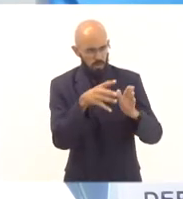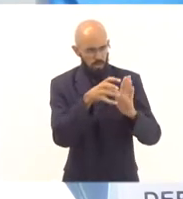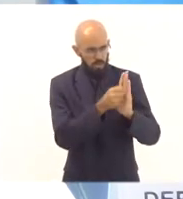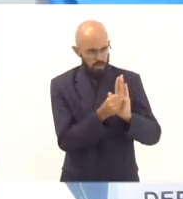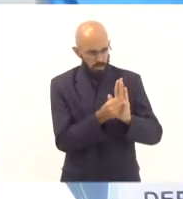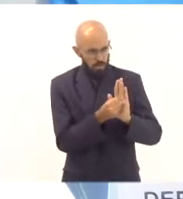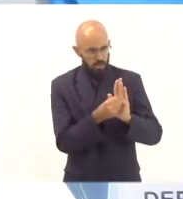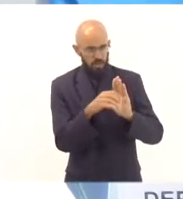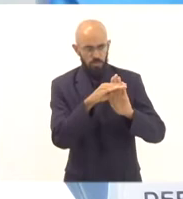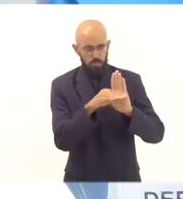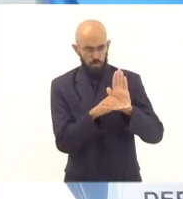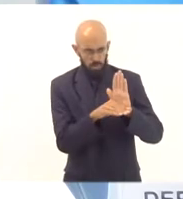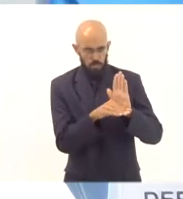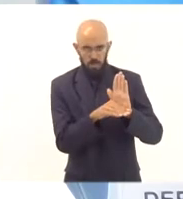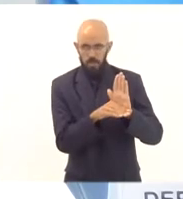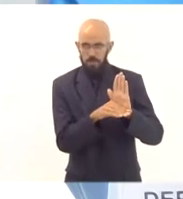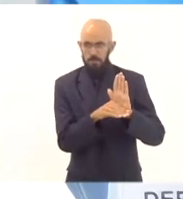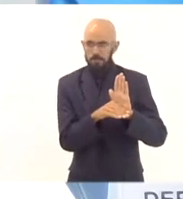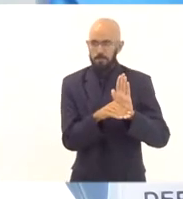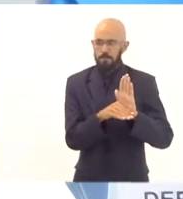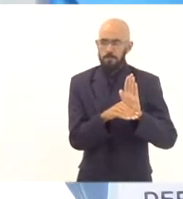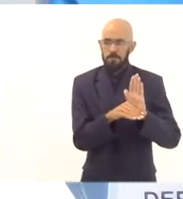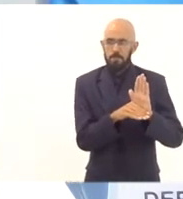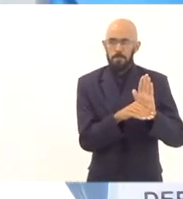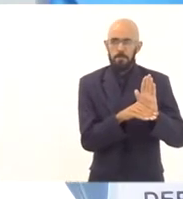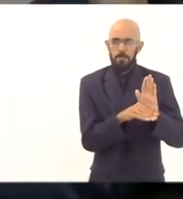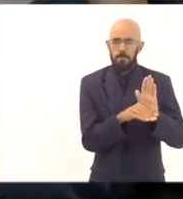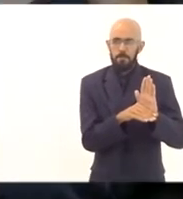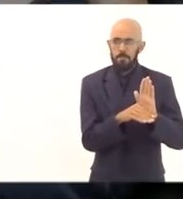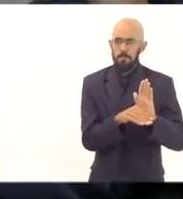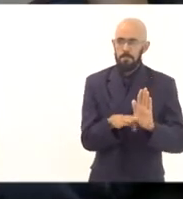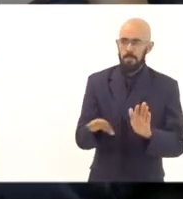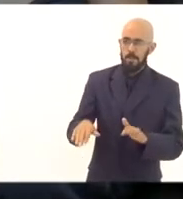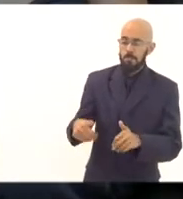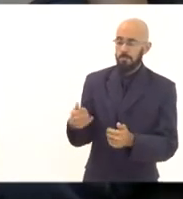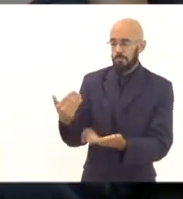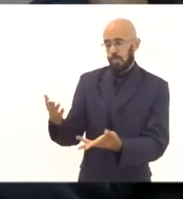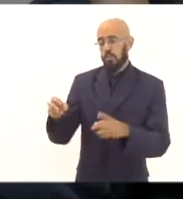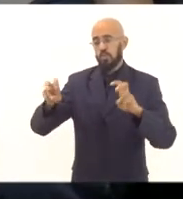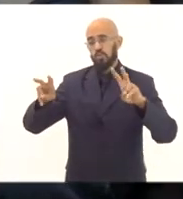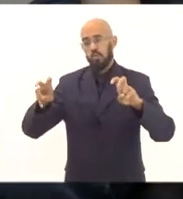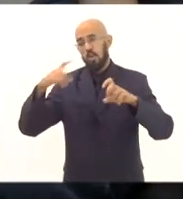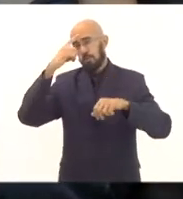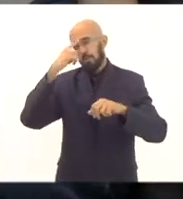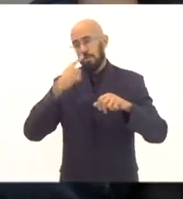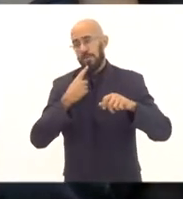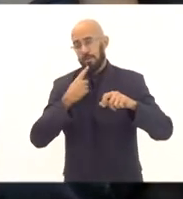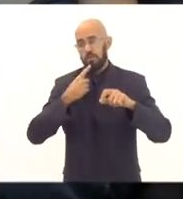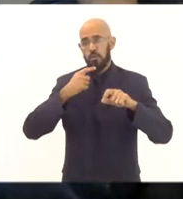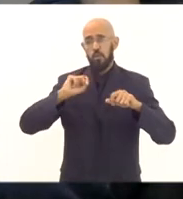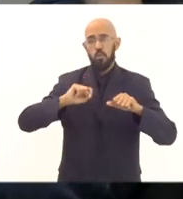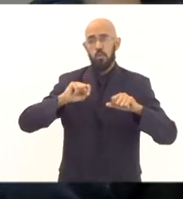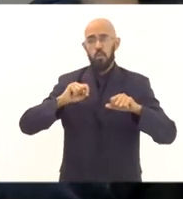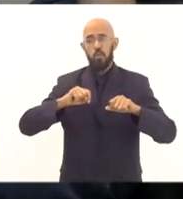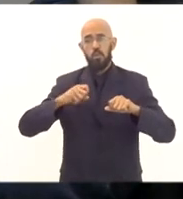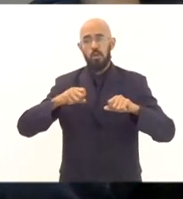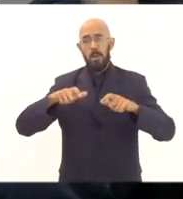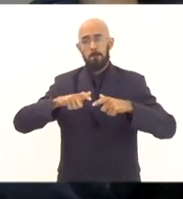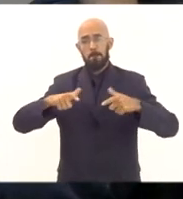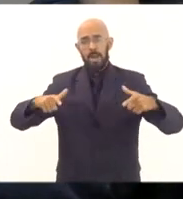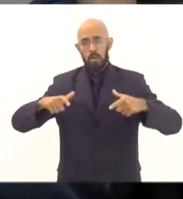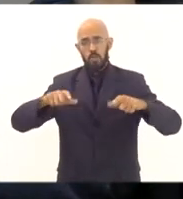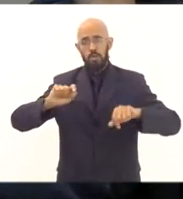aderir a um programa de vocês em relação ao perfil em grande os números Como